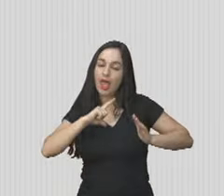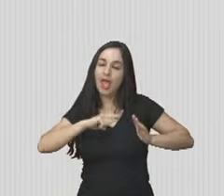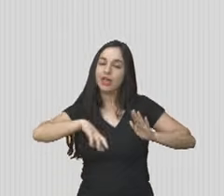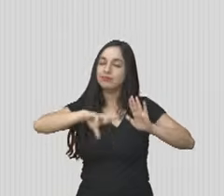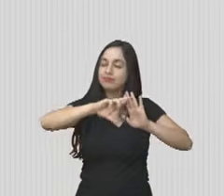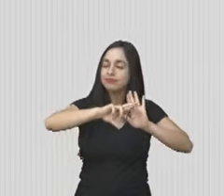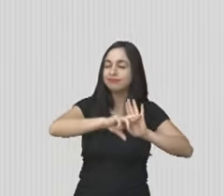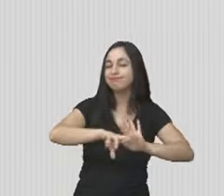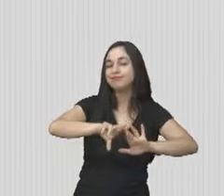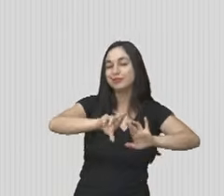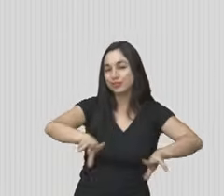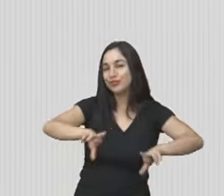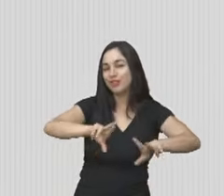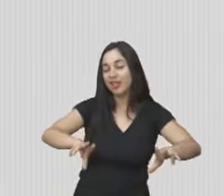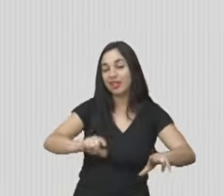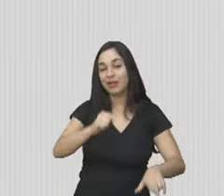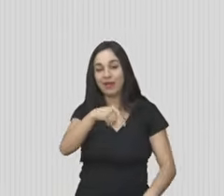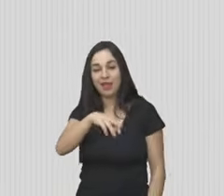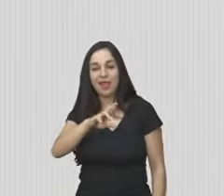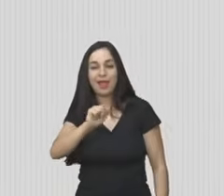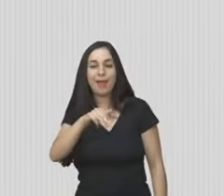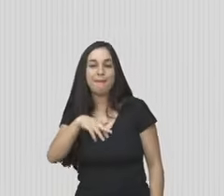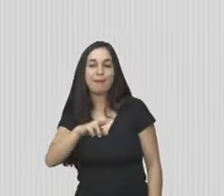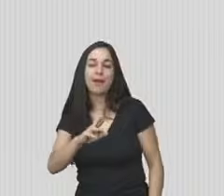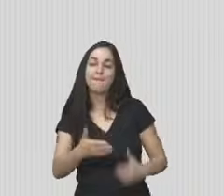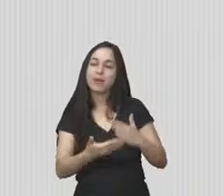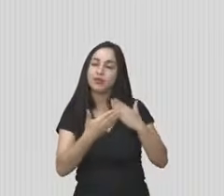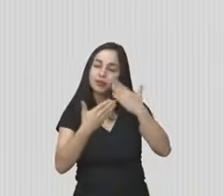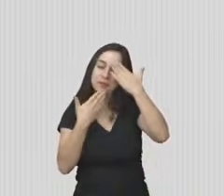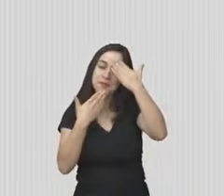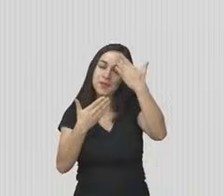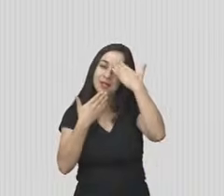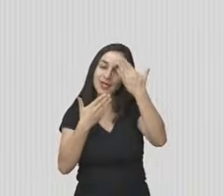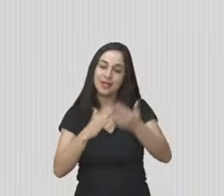Então a remar me ajudou em vários pontos da minha vida, né? Só tenho que agradecer.